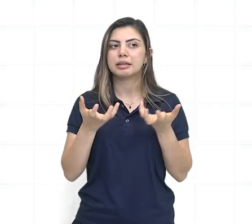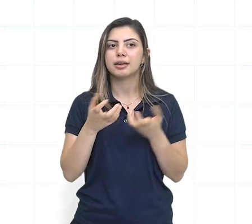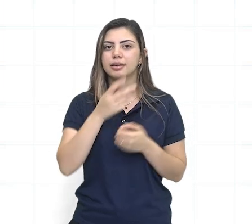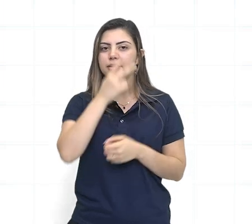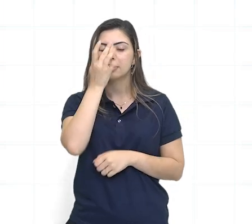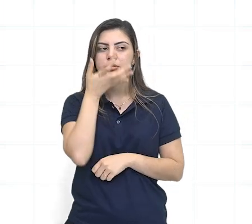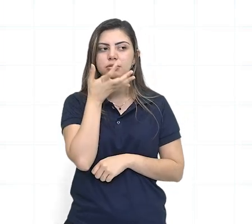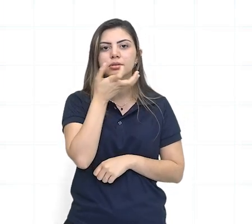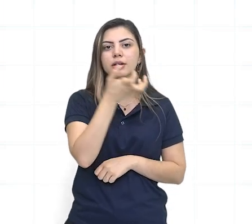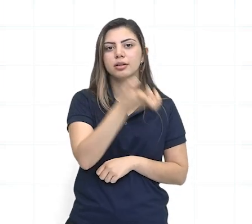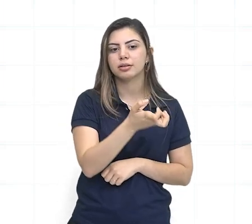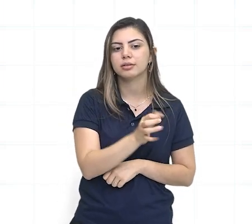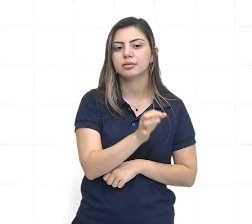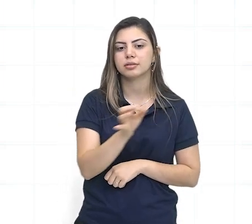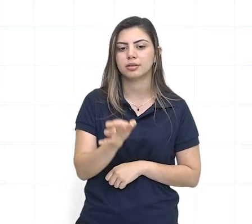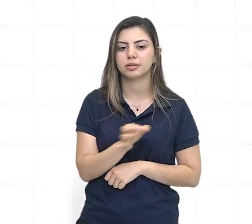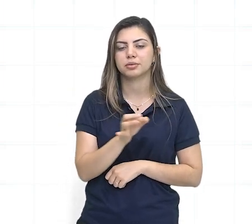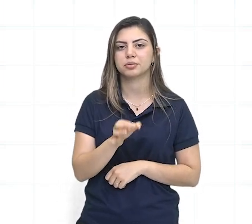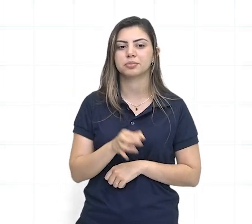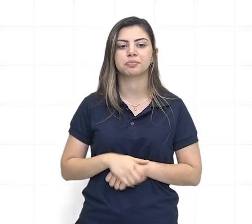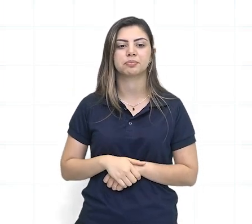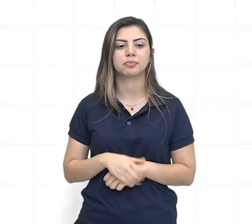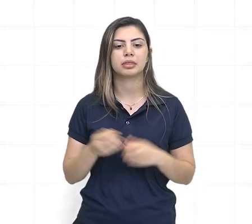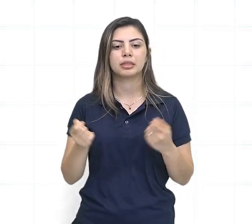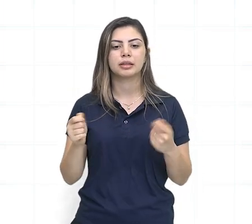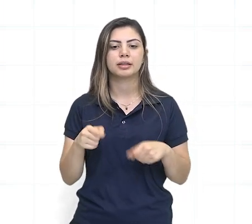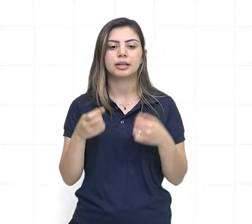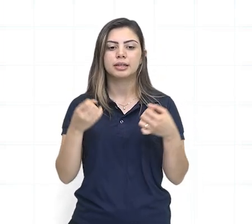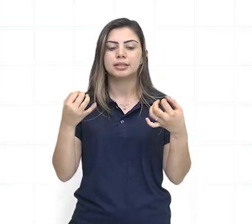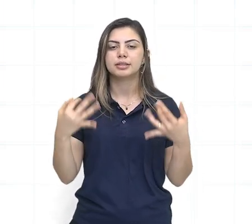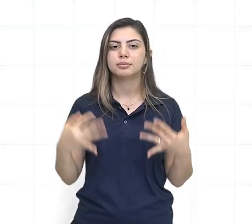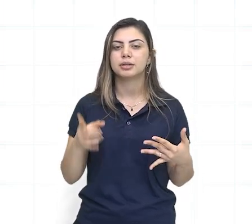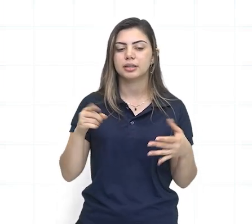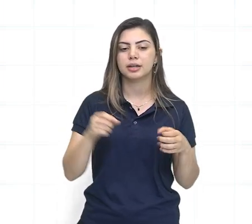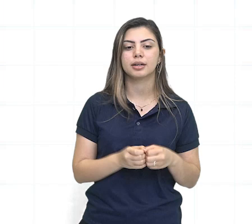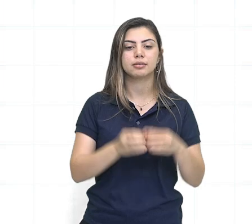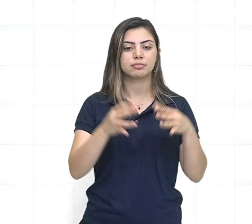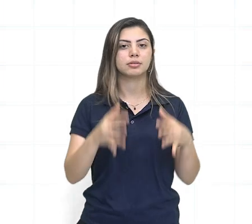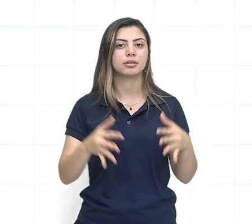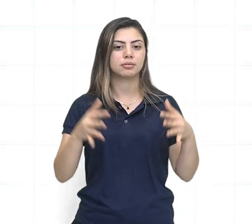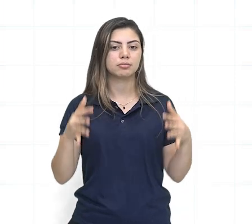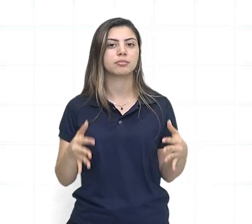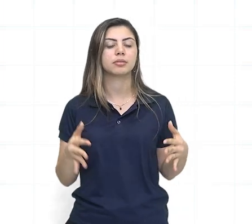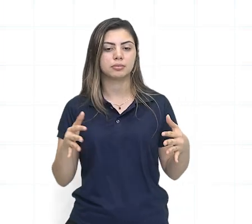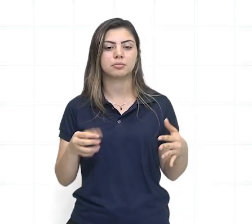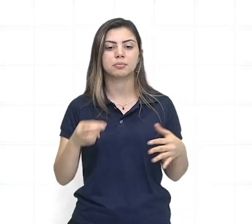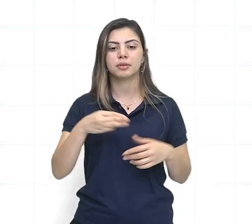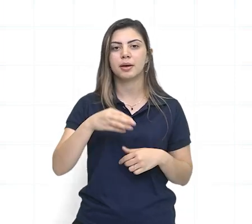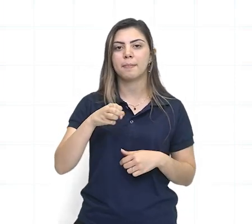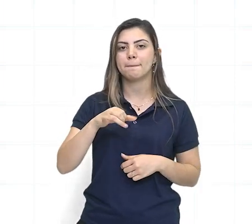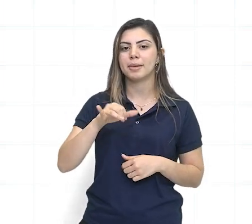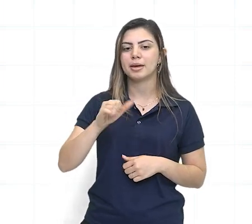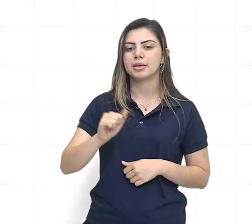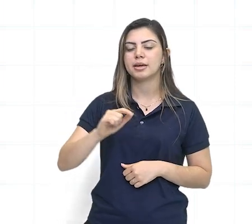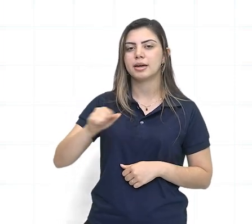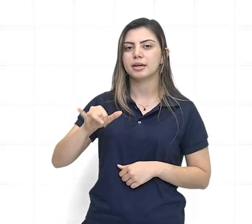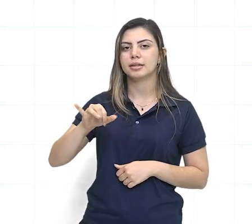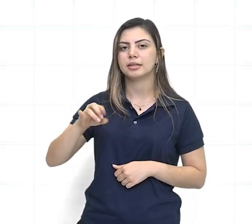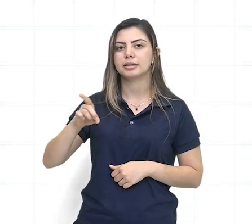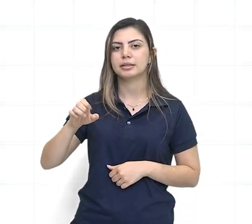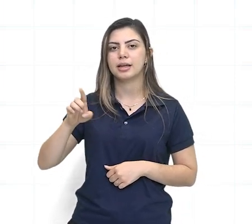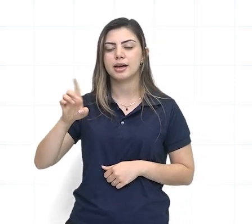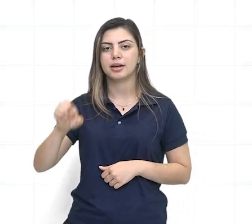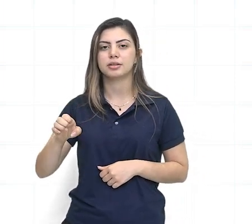né, que dê impacto, que já fala da bomba na meia-idade, está relacionando